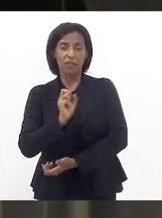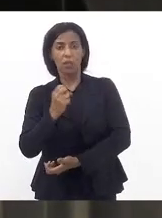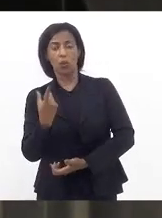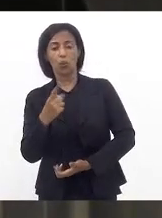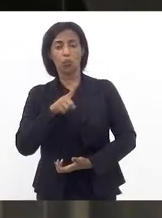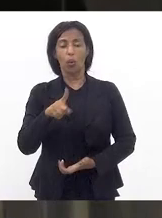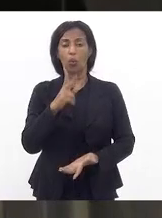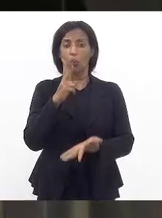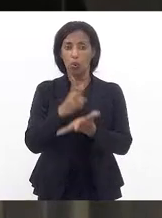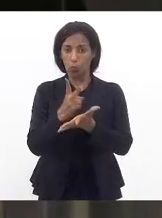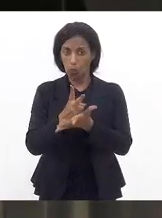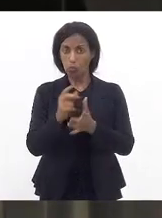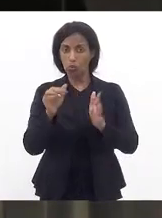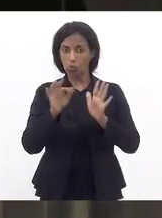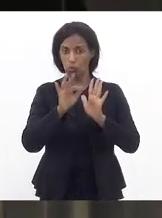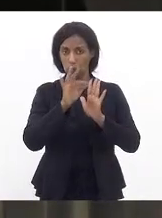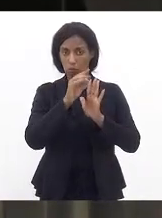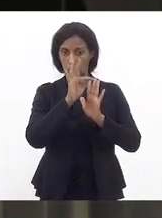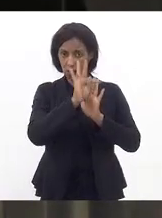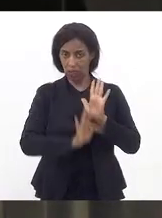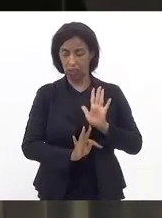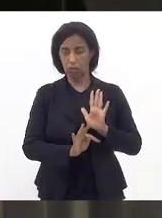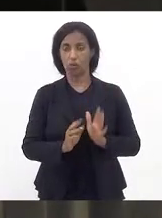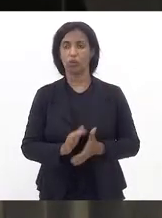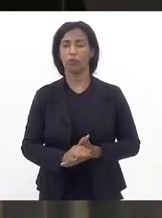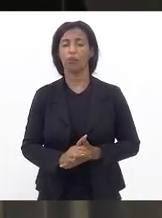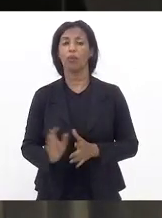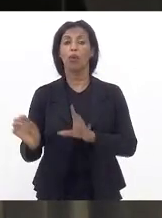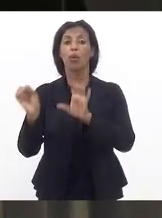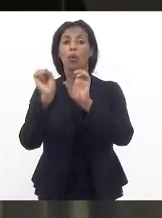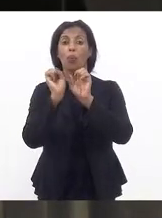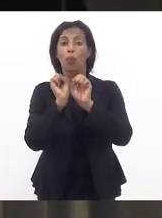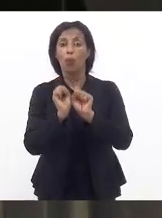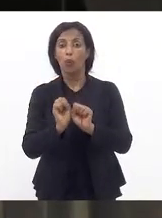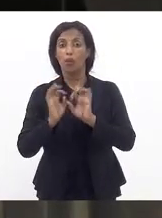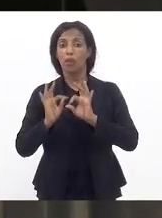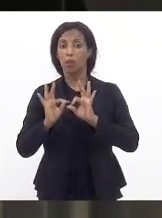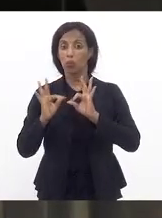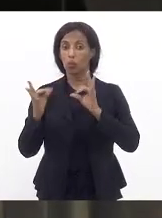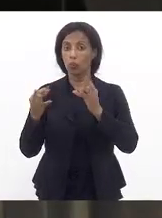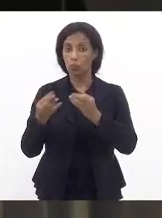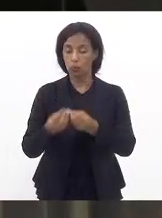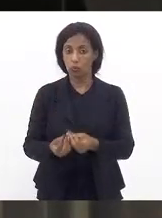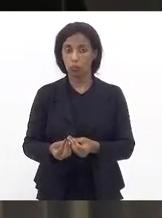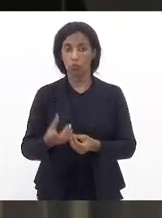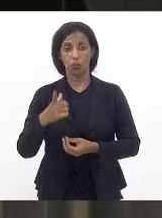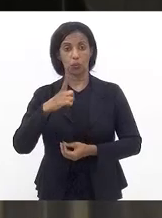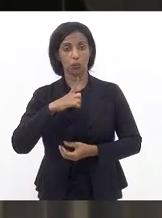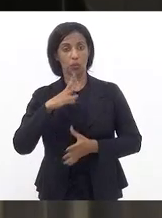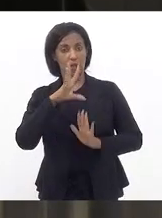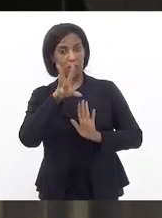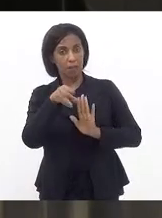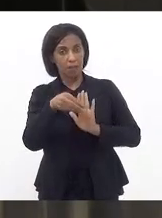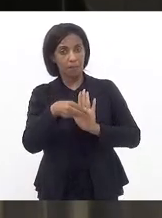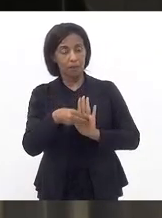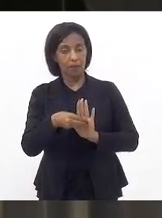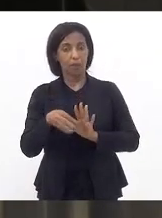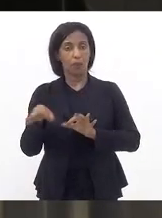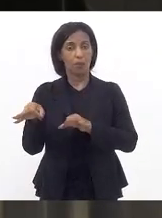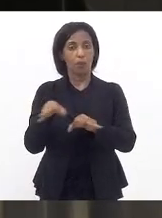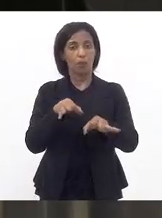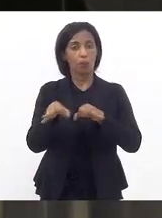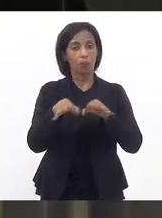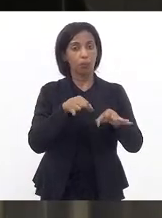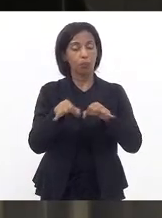e se continua step não podendo contudo ser implementada por